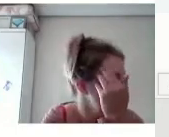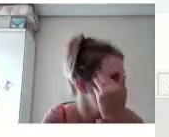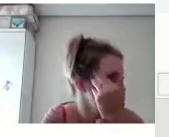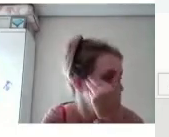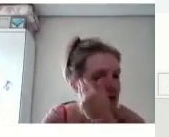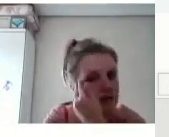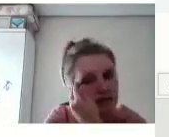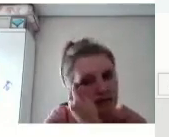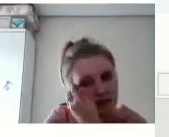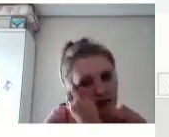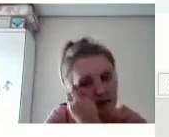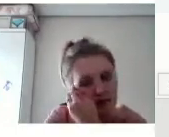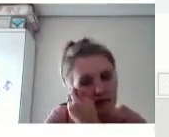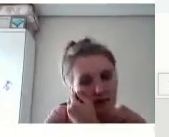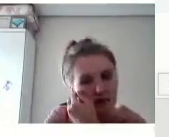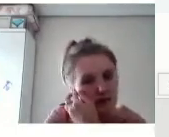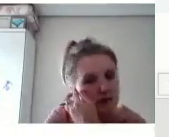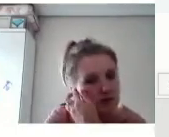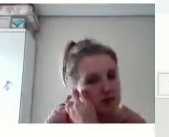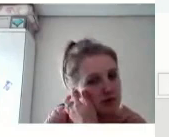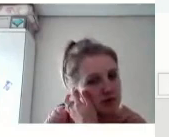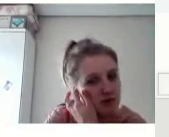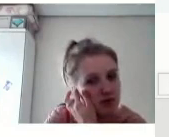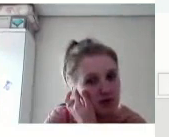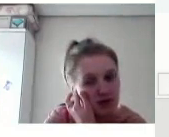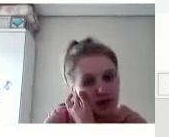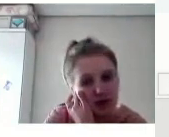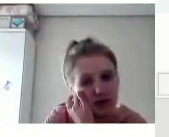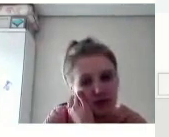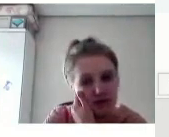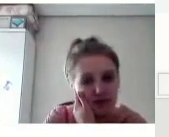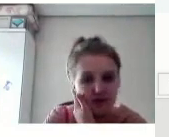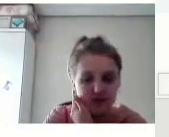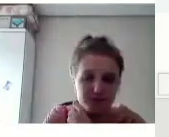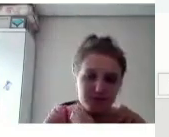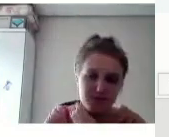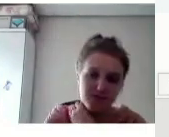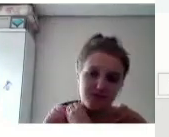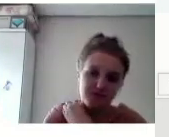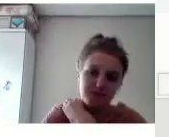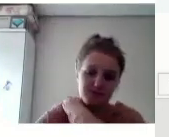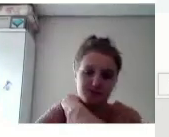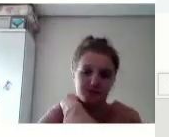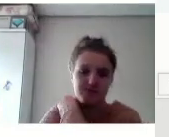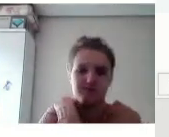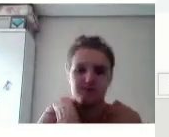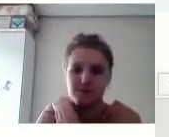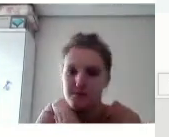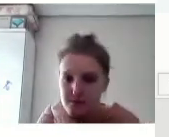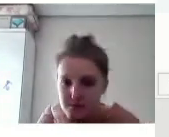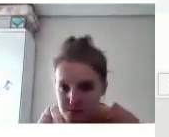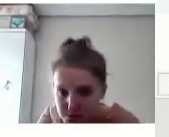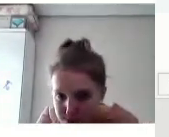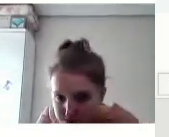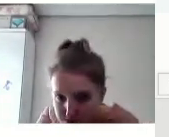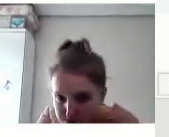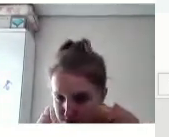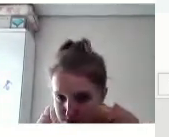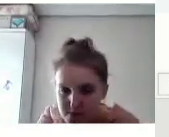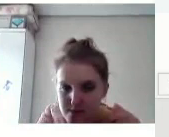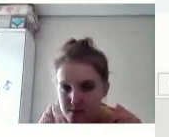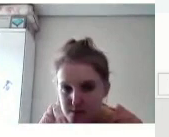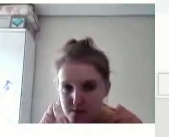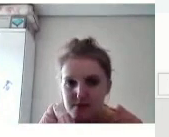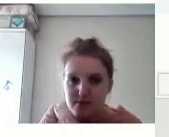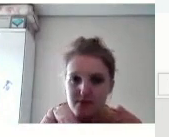variação da funcional como em mecânica clássica, né? A variação da funcional em mecânica clássica, a menos da integração espacial, né?